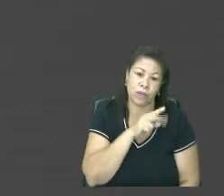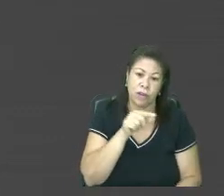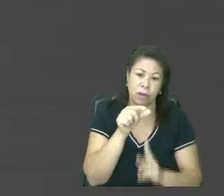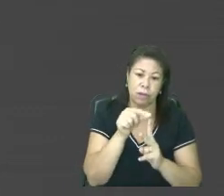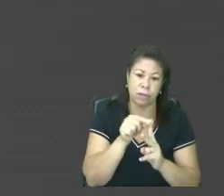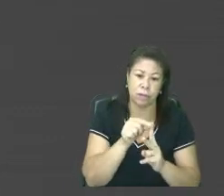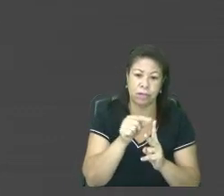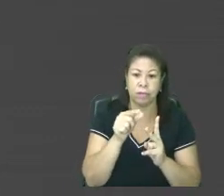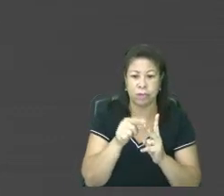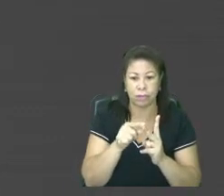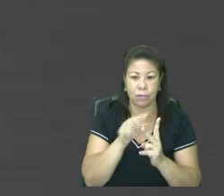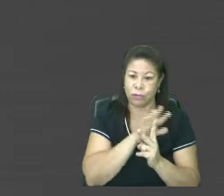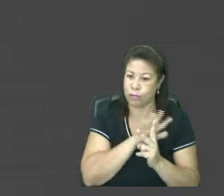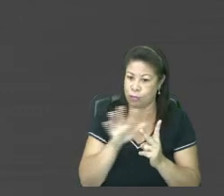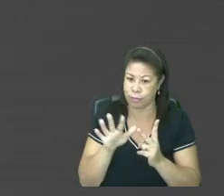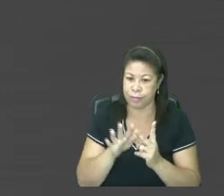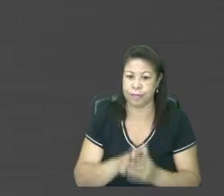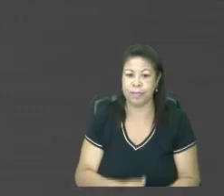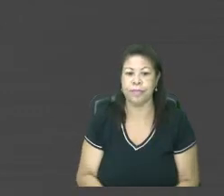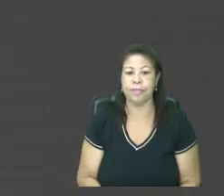e a vermelha.